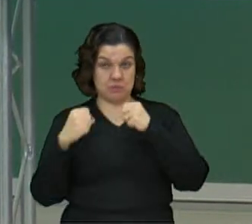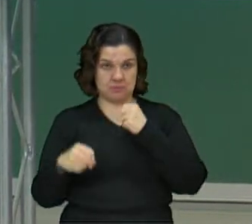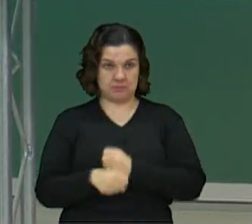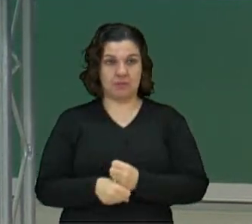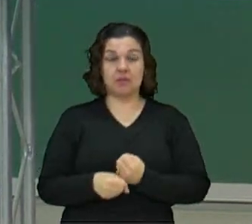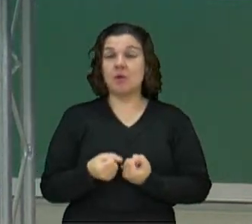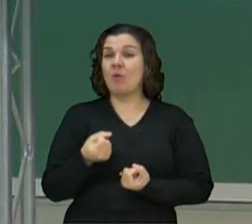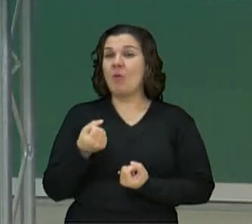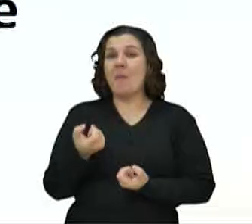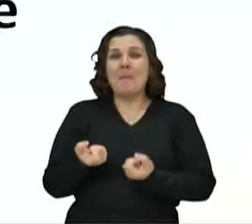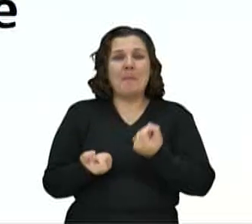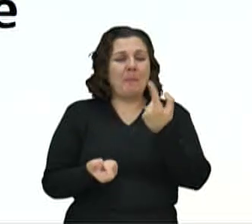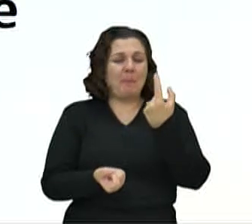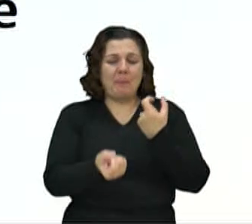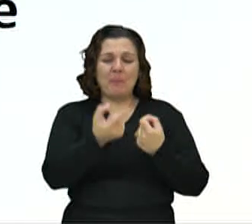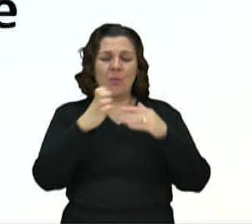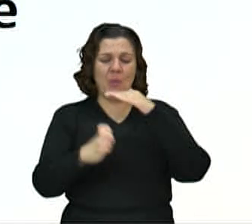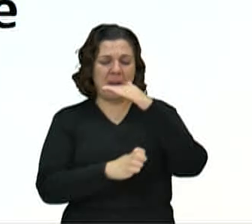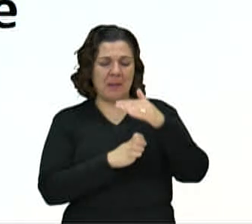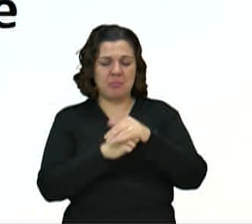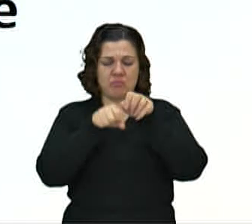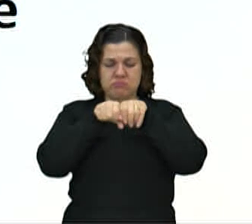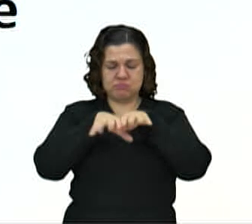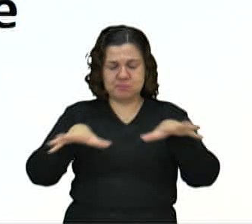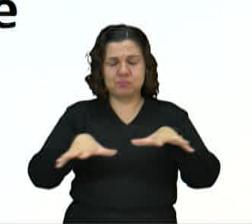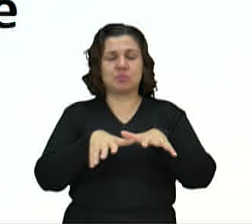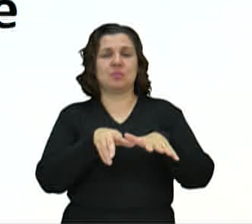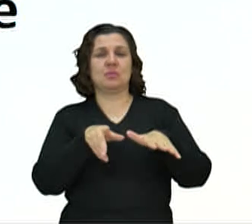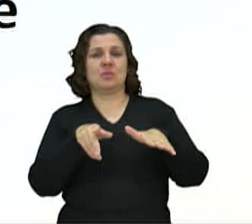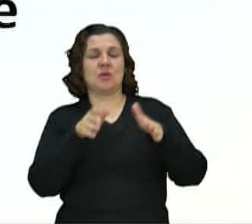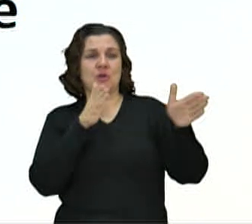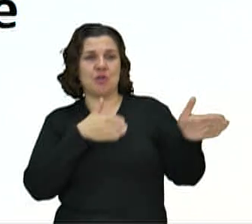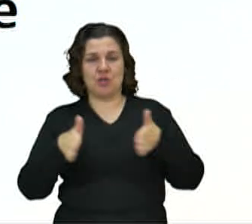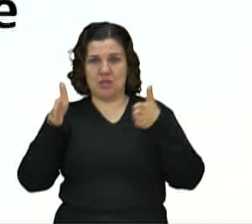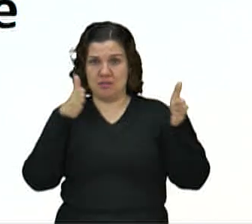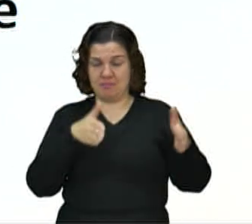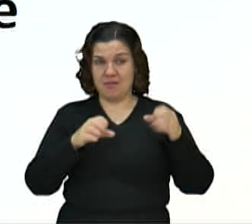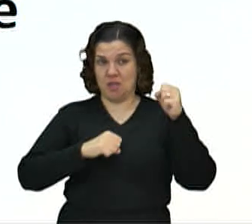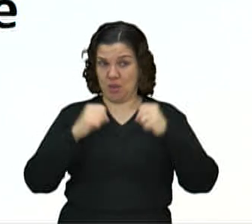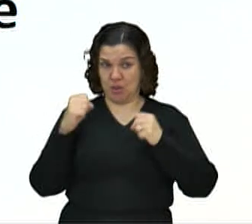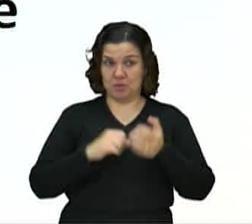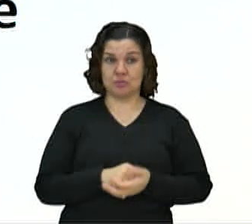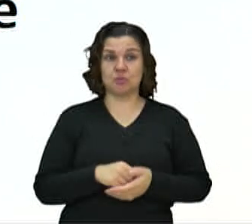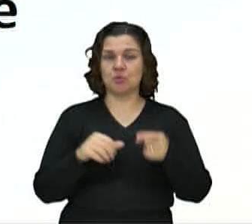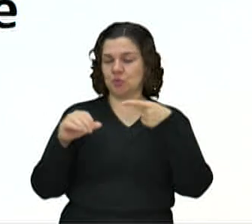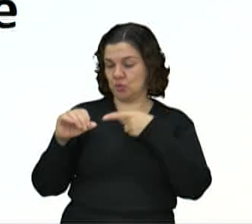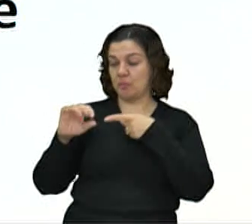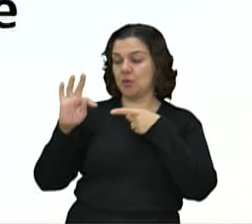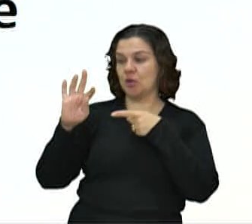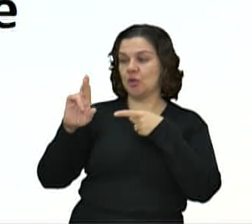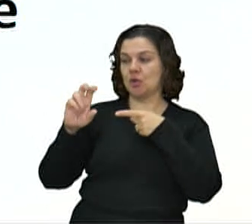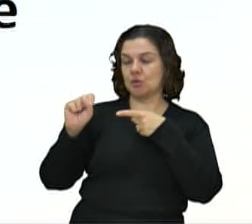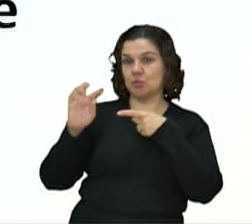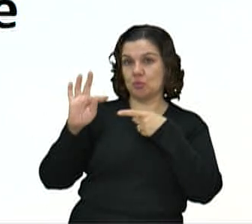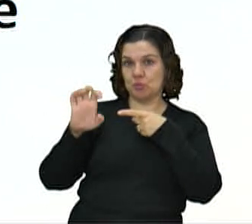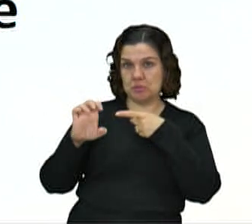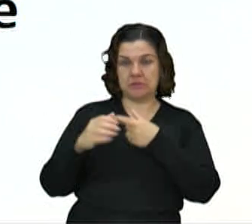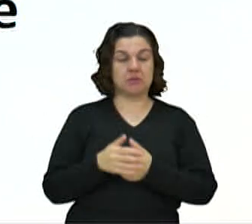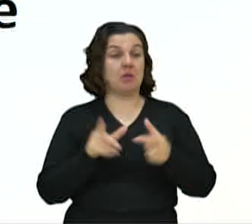empresas controlavam muitos ramos da indústria, os chamados trustes. Então, poucas empresas